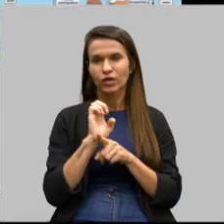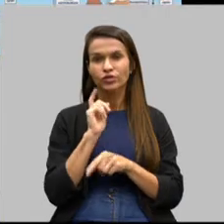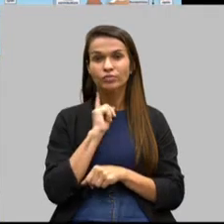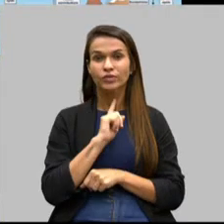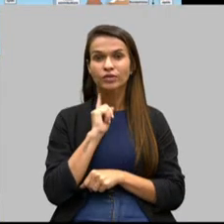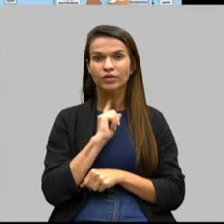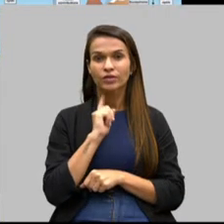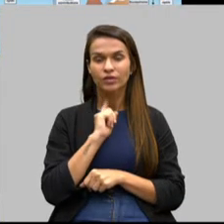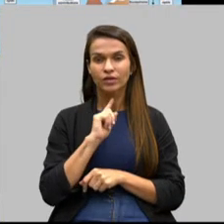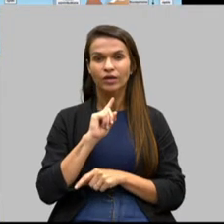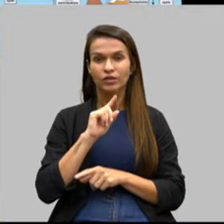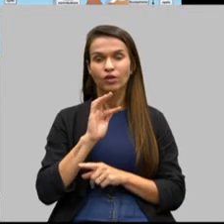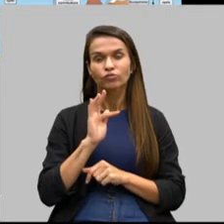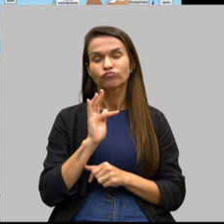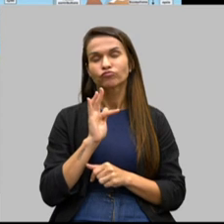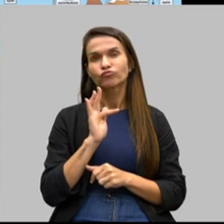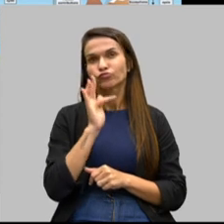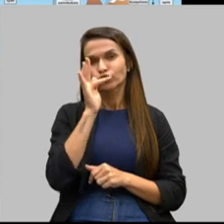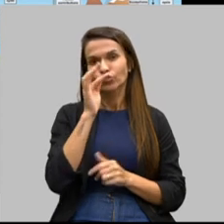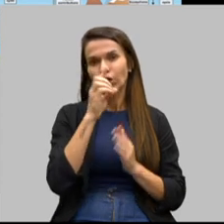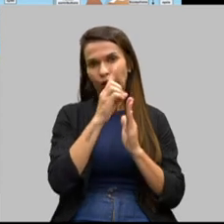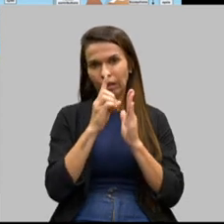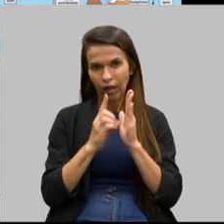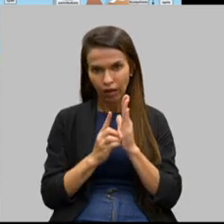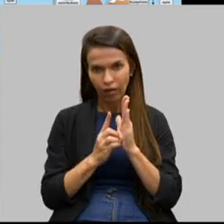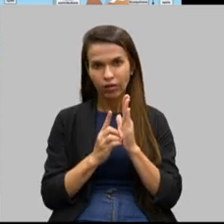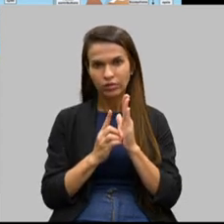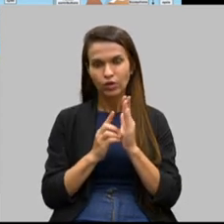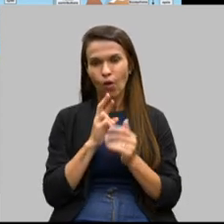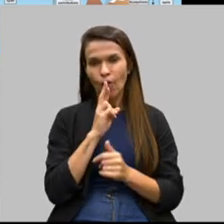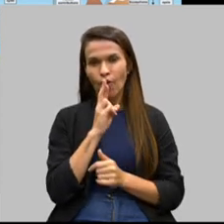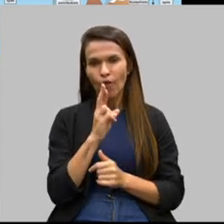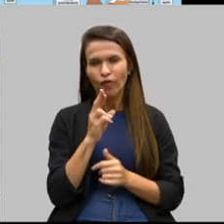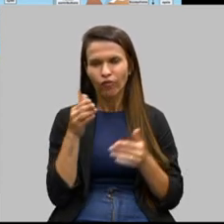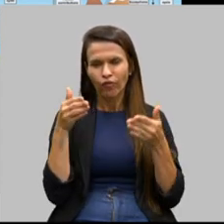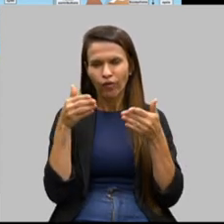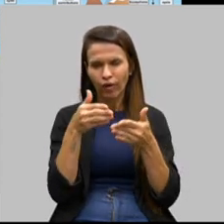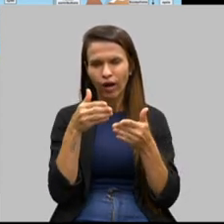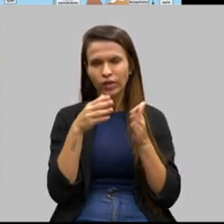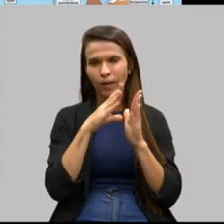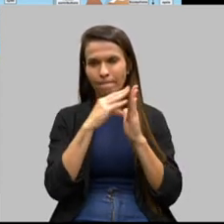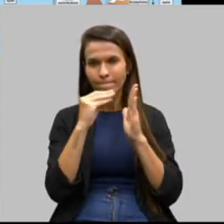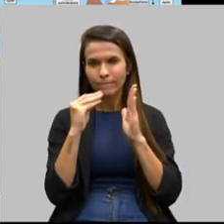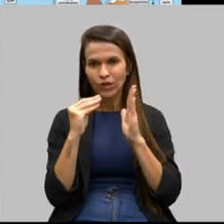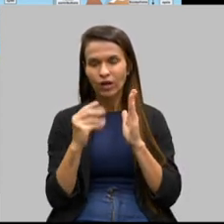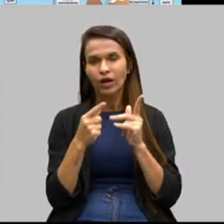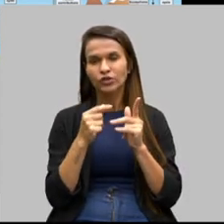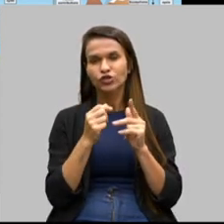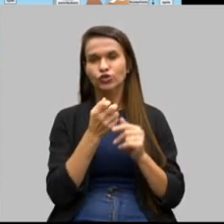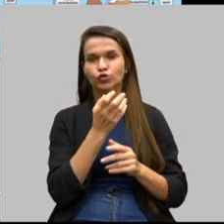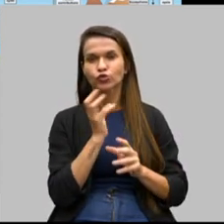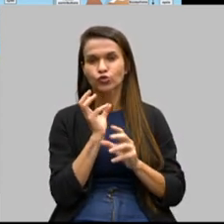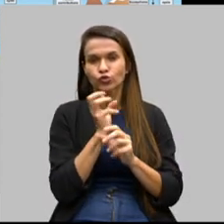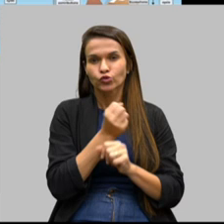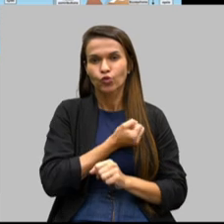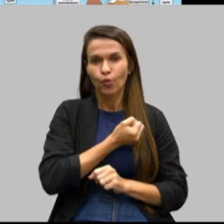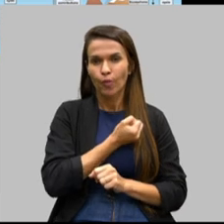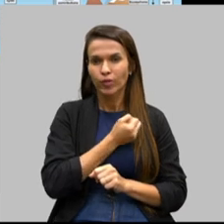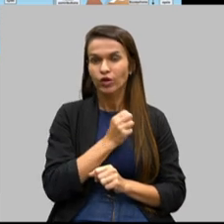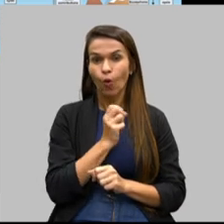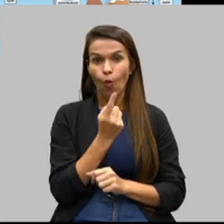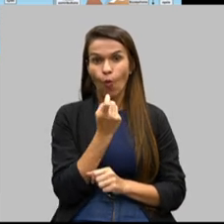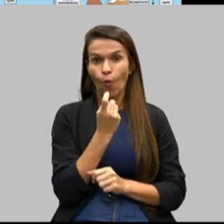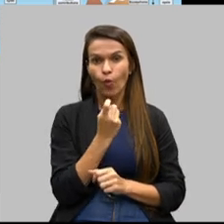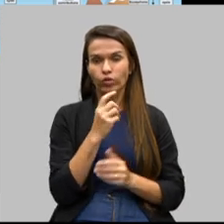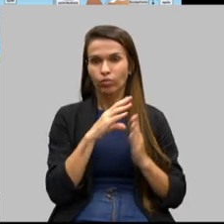nas próximas décadas, os resultados todos pautados em modelagem numérica, e não apenas em um modelo, em